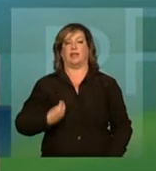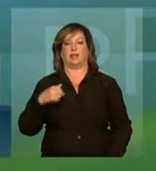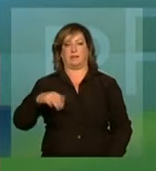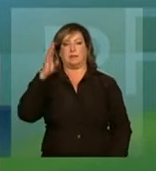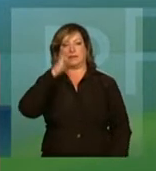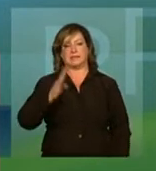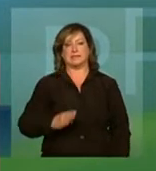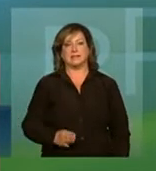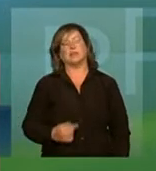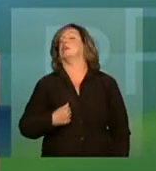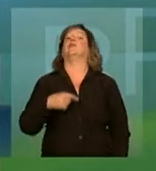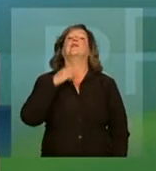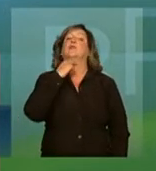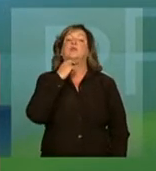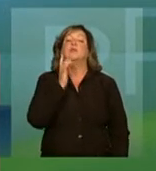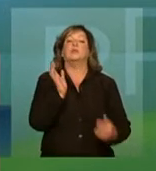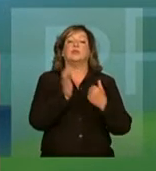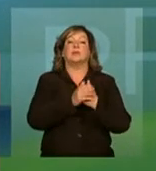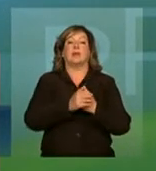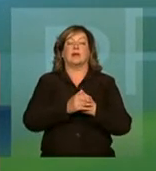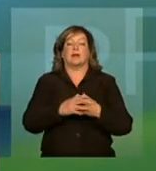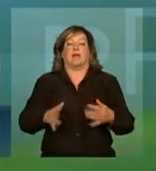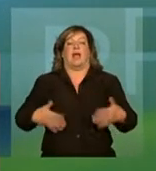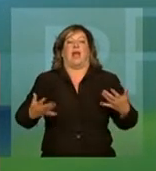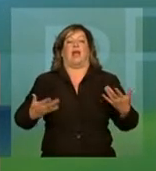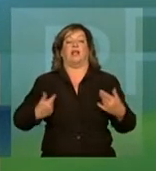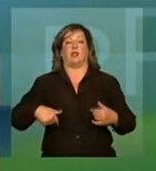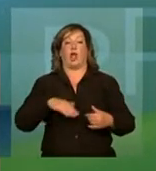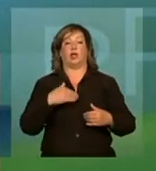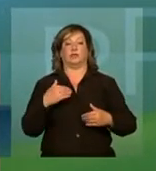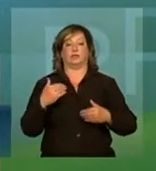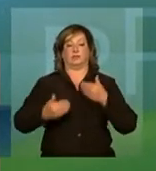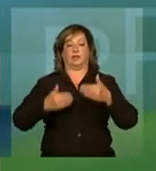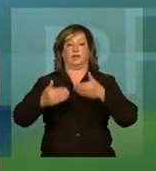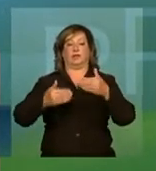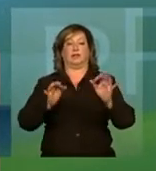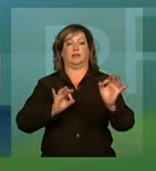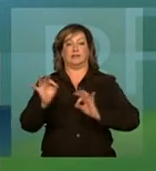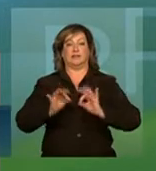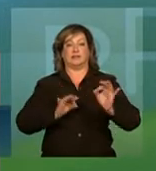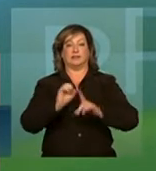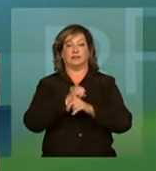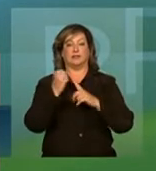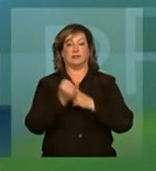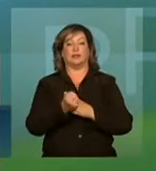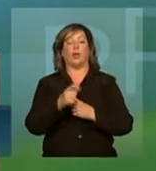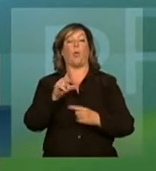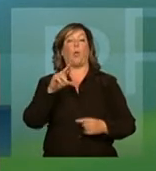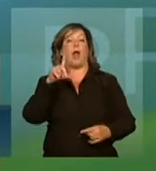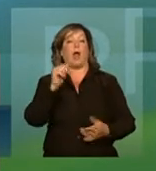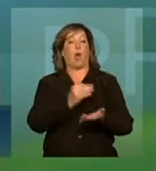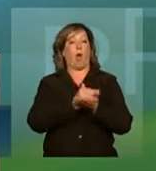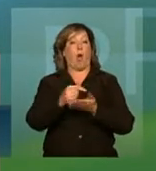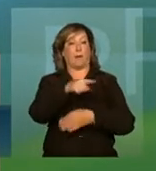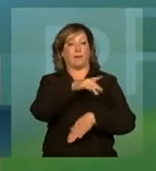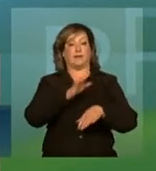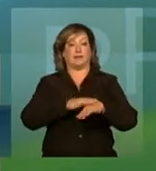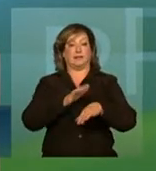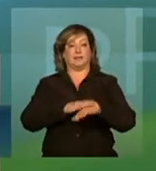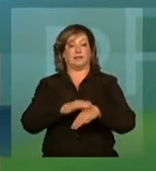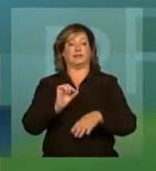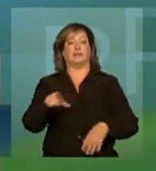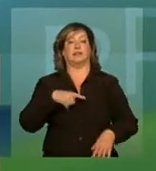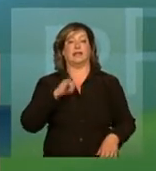Não consigo esconder o entusiasmo com o avanço do nosso projeto social, iniciado com o querido presidente Lula. Os índices que